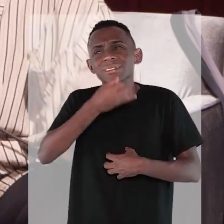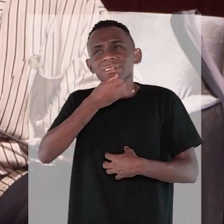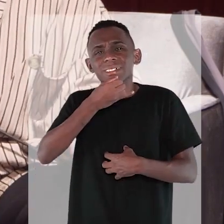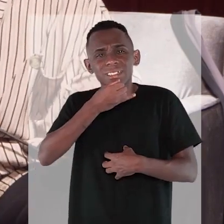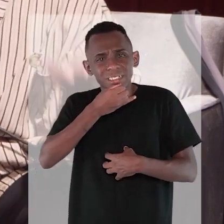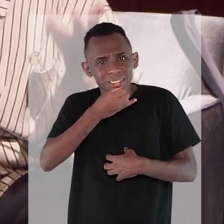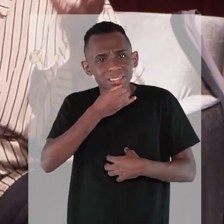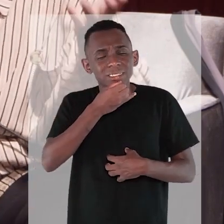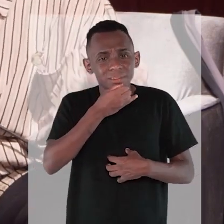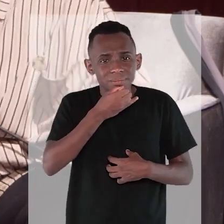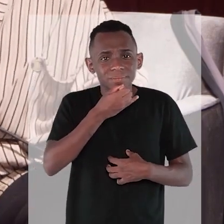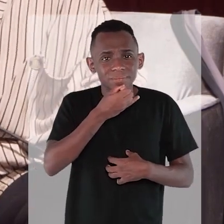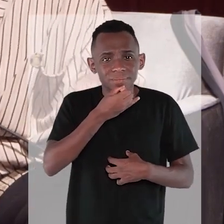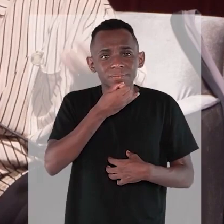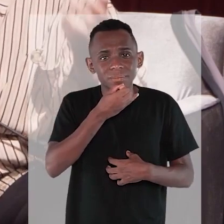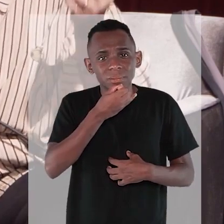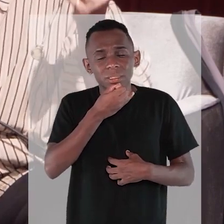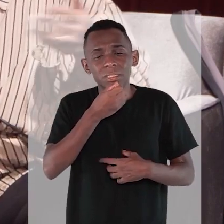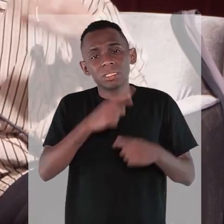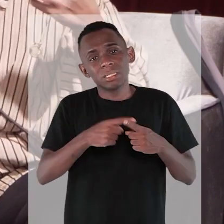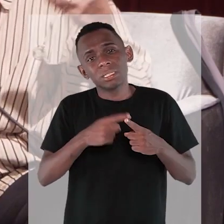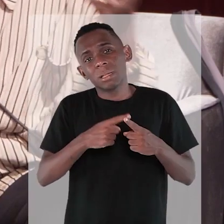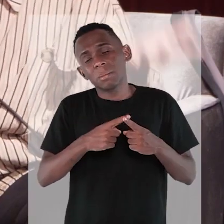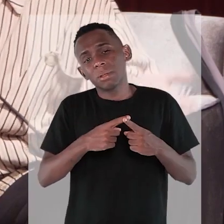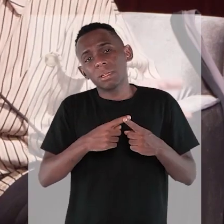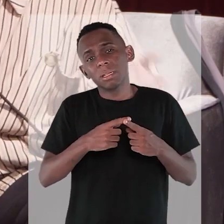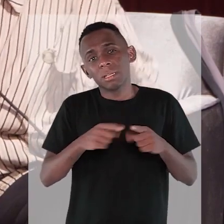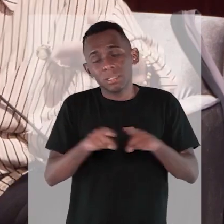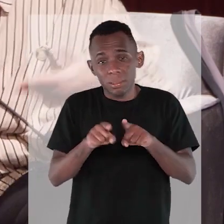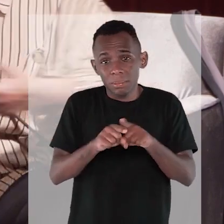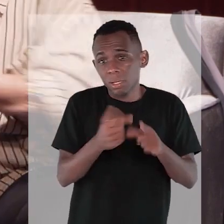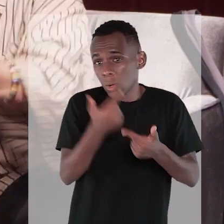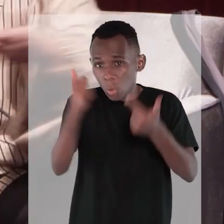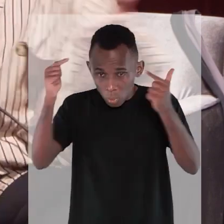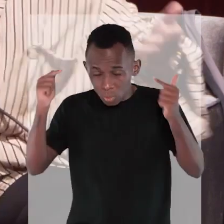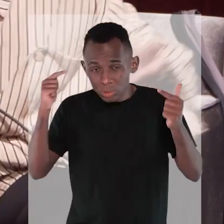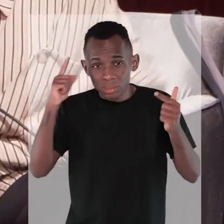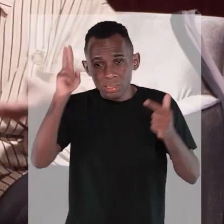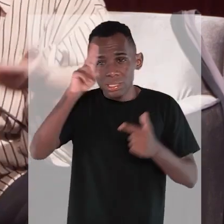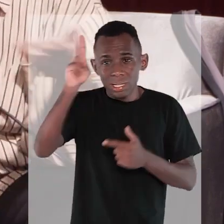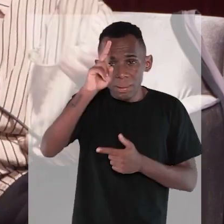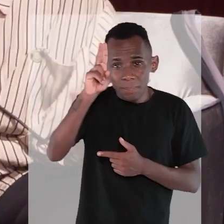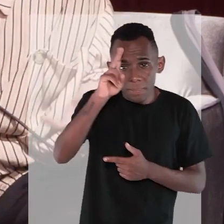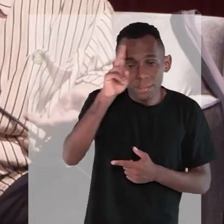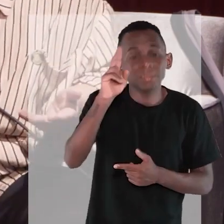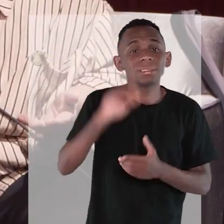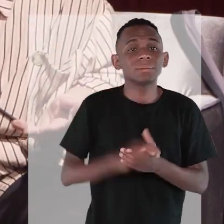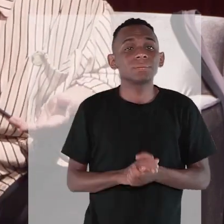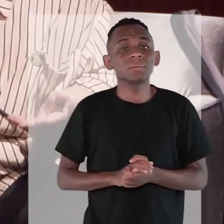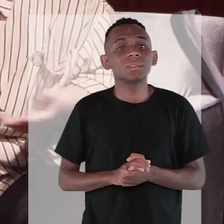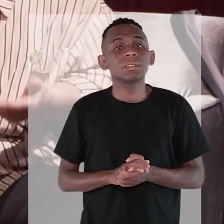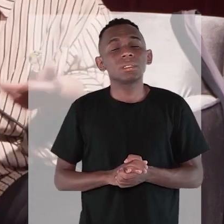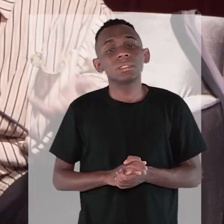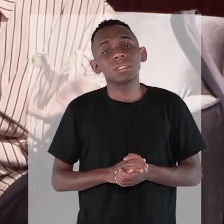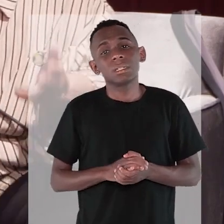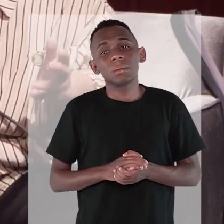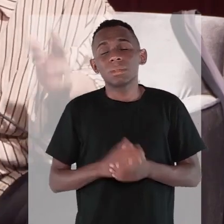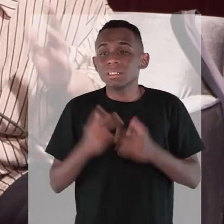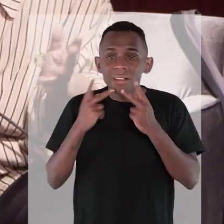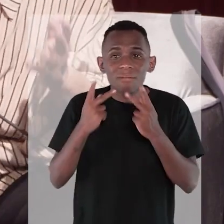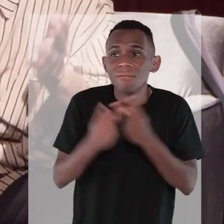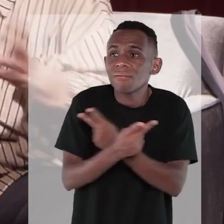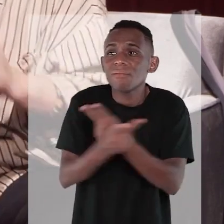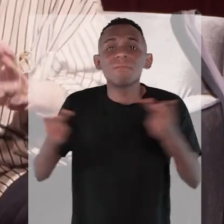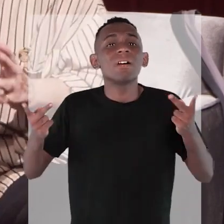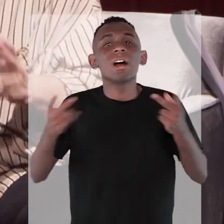O ressentimento, a nostalgia. Esses são os afetos tristes em torno dos quais essa linguagem